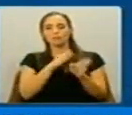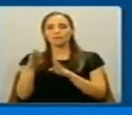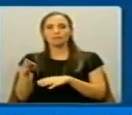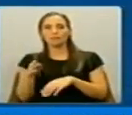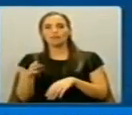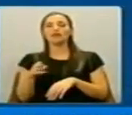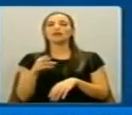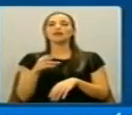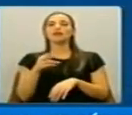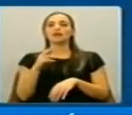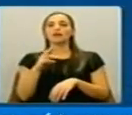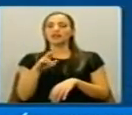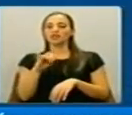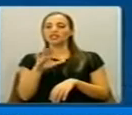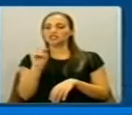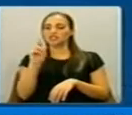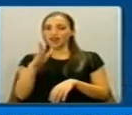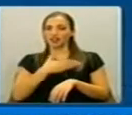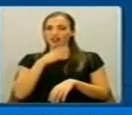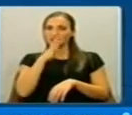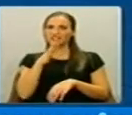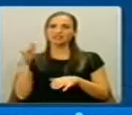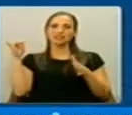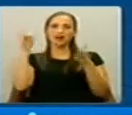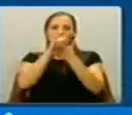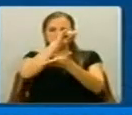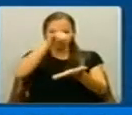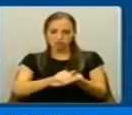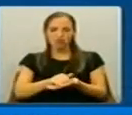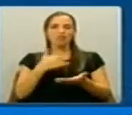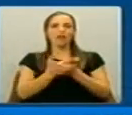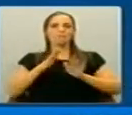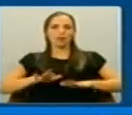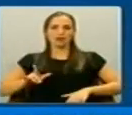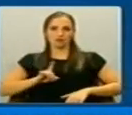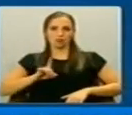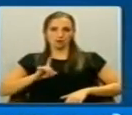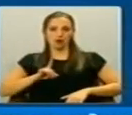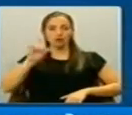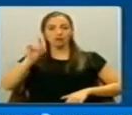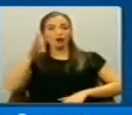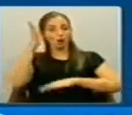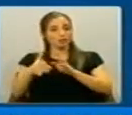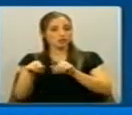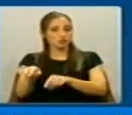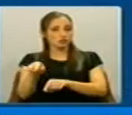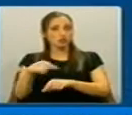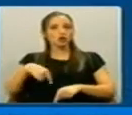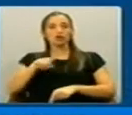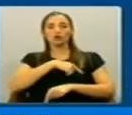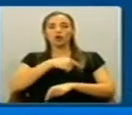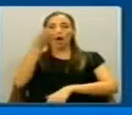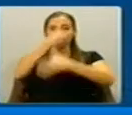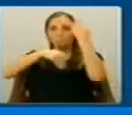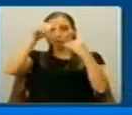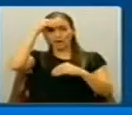veio dizer que não é isto que o vai travar. E a exploração espacial faz também deste tipo de acontecimentos. Nós aprendemos precisamente com este tipo de